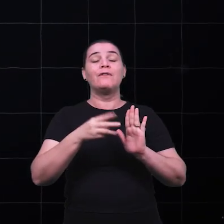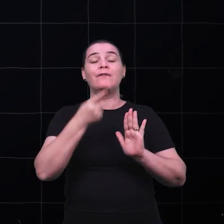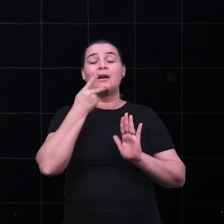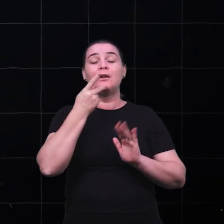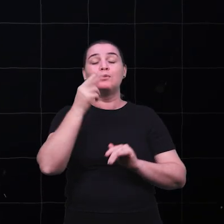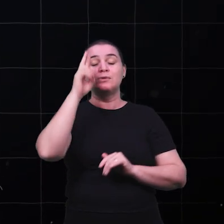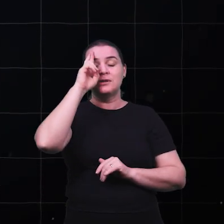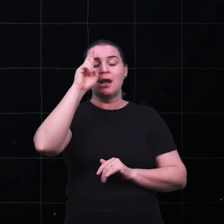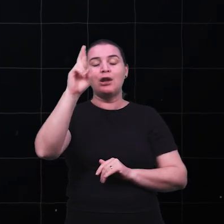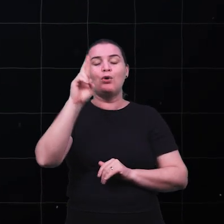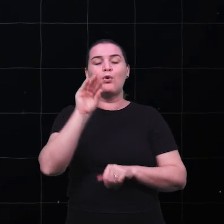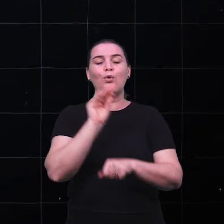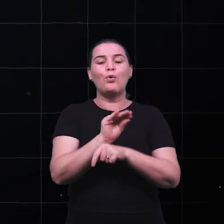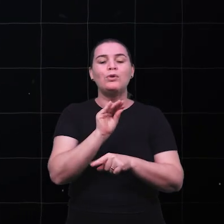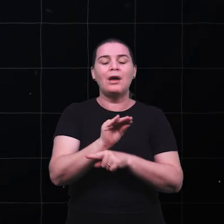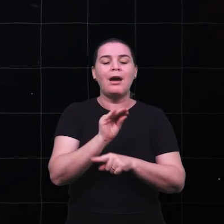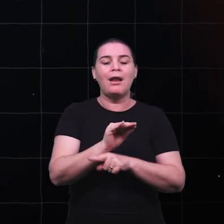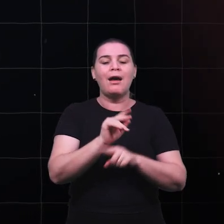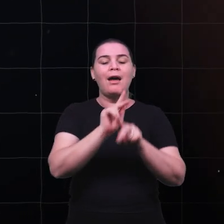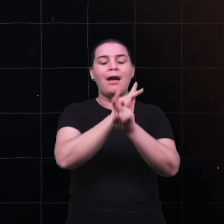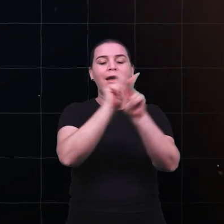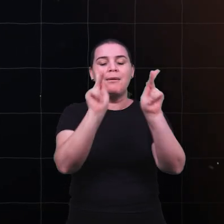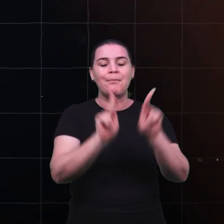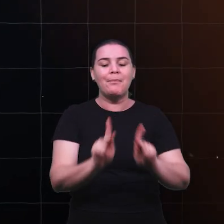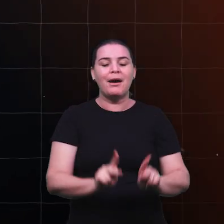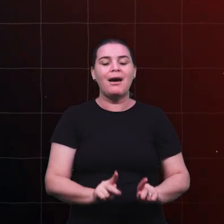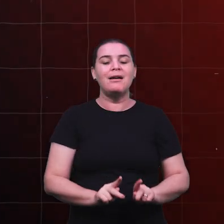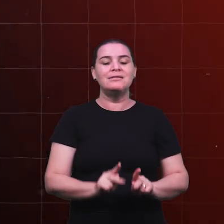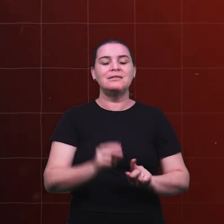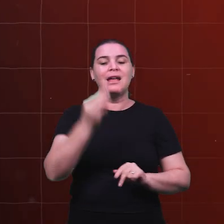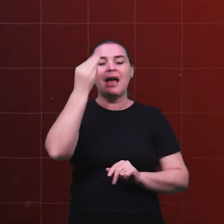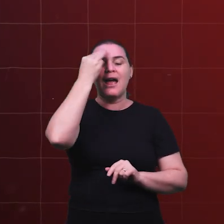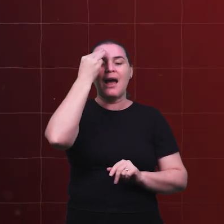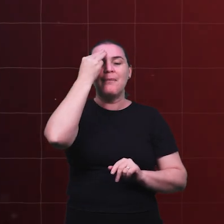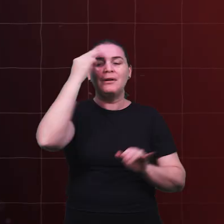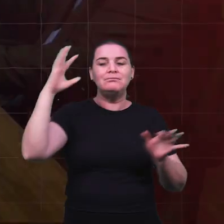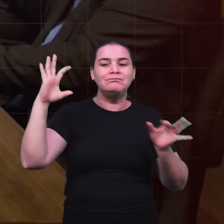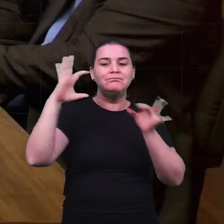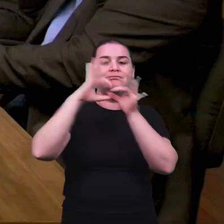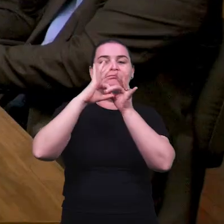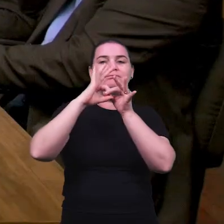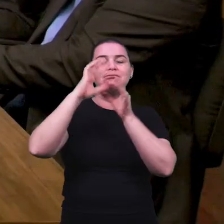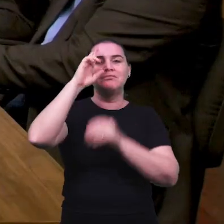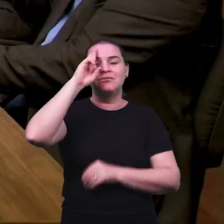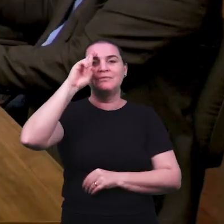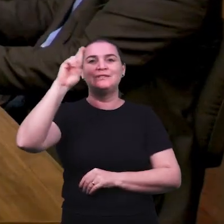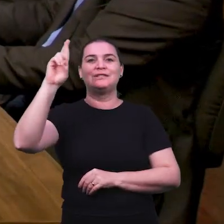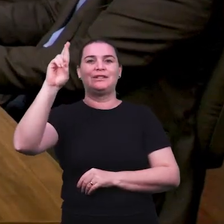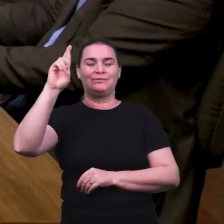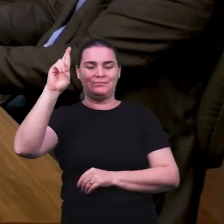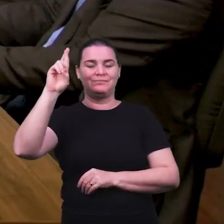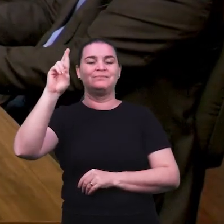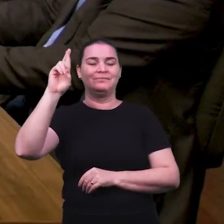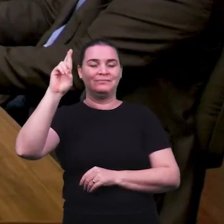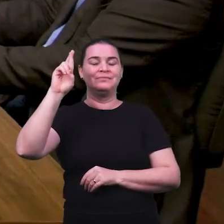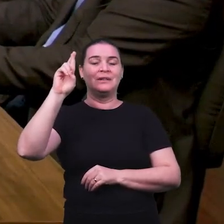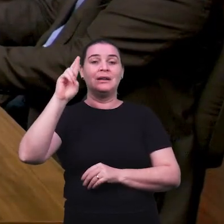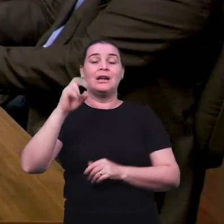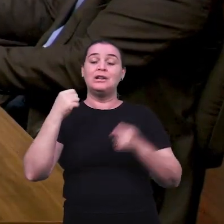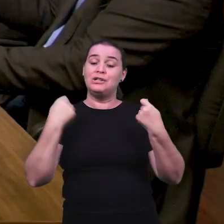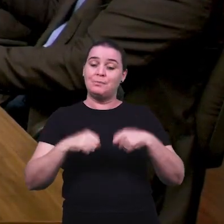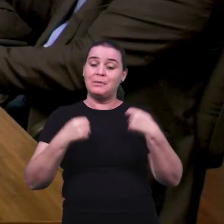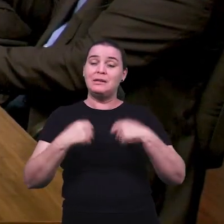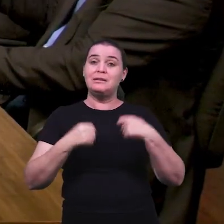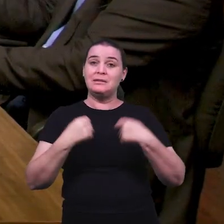paz aquele Bom, hein? cuja mente está firme em ti. Então, há que se considerar